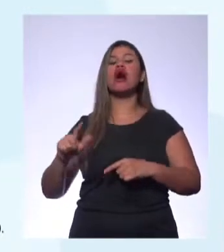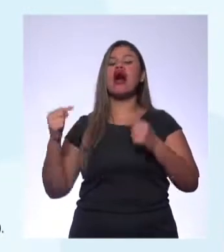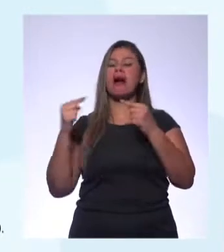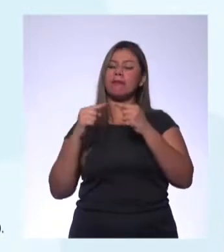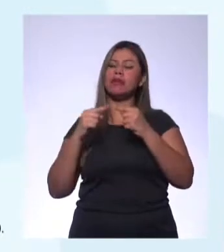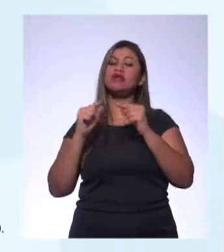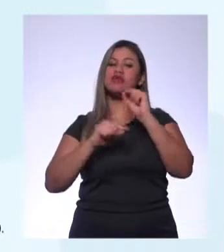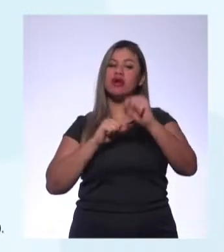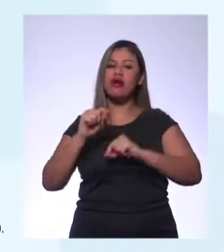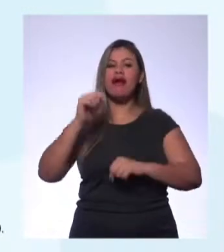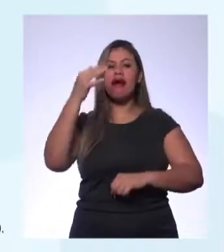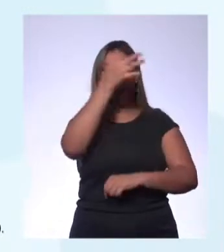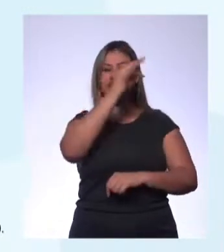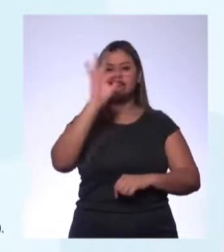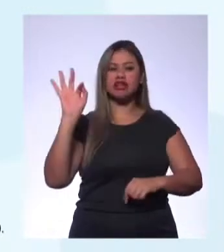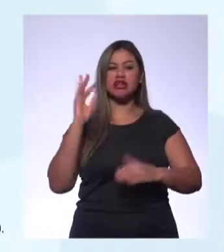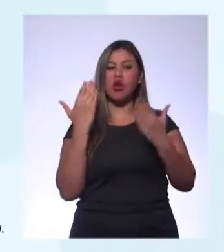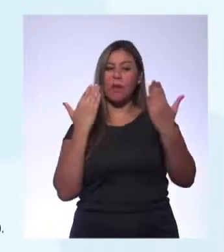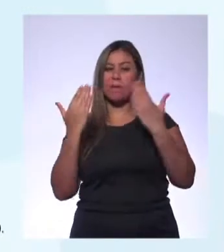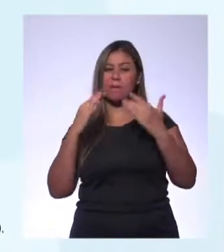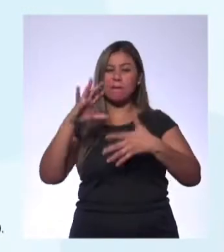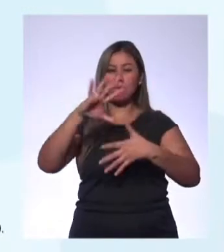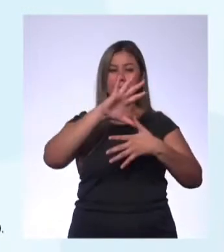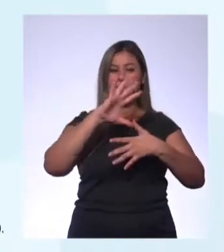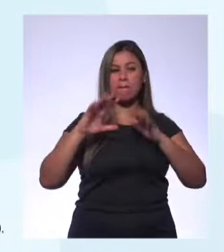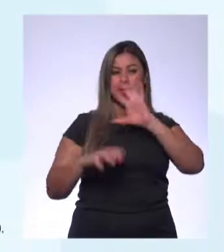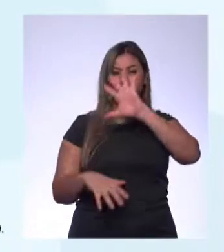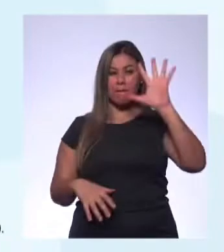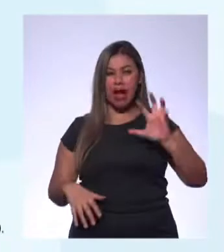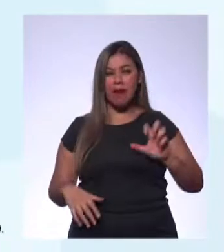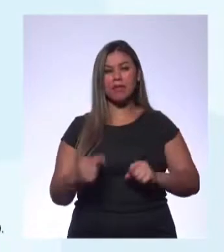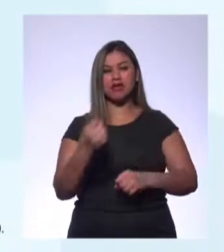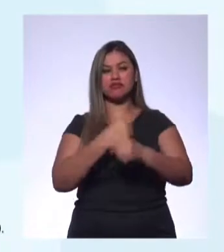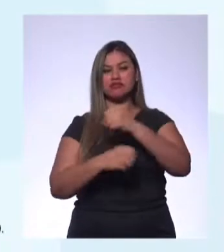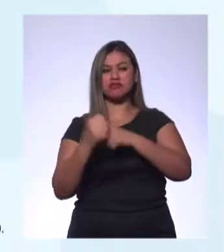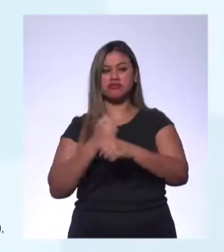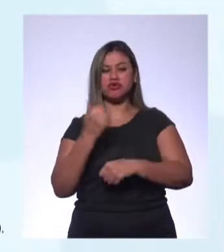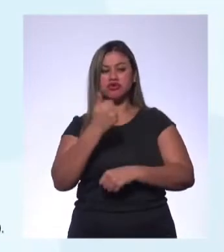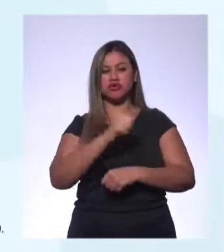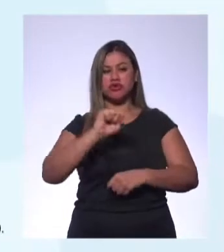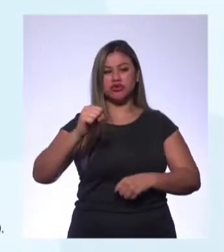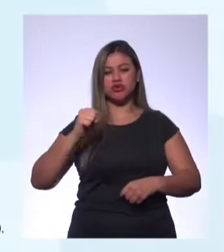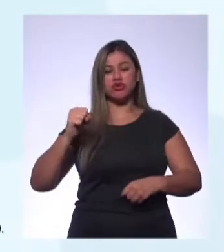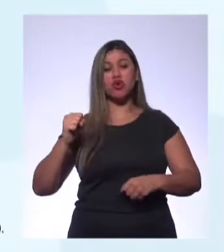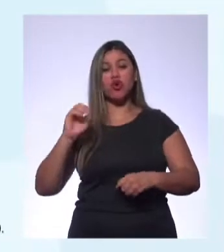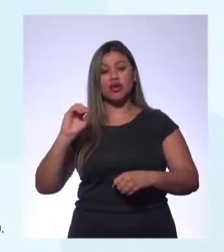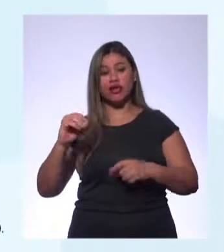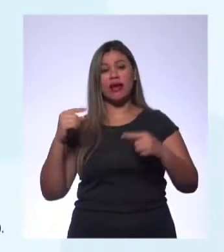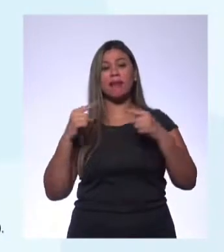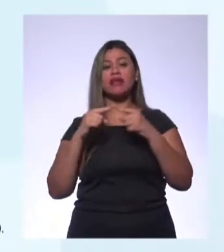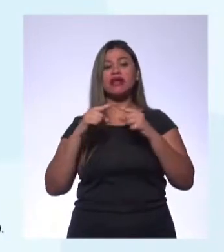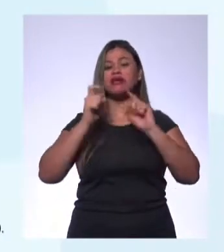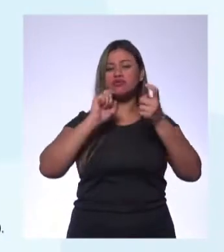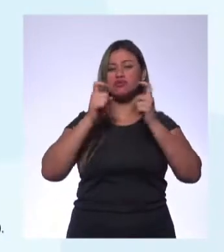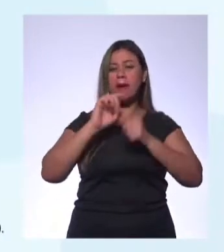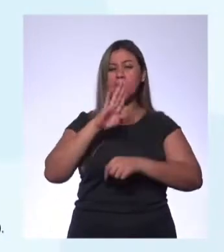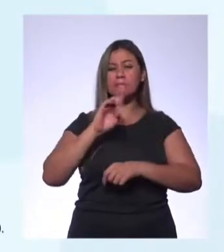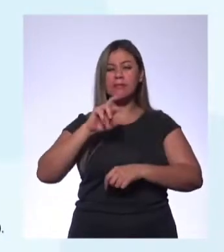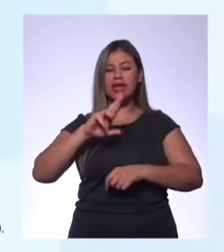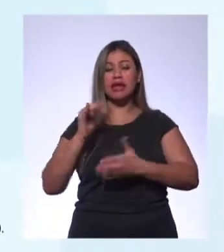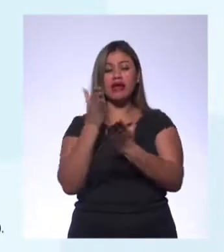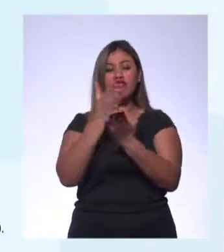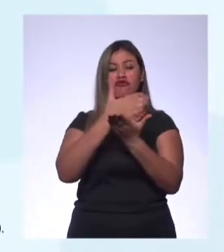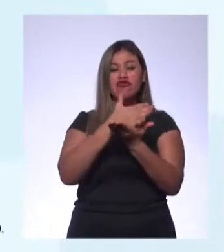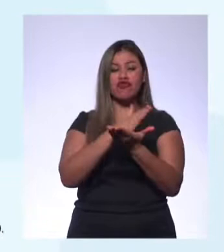de 1880, ou seja, que precedeu aí a Conferência de Berlim, a questão das fronteiras